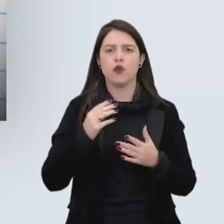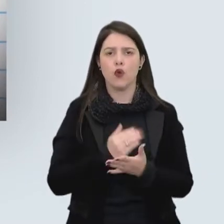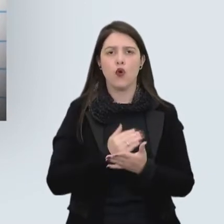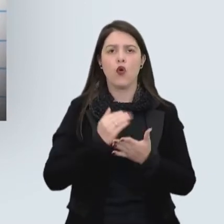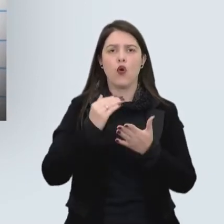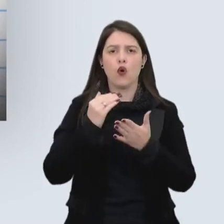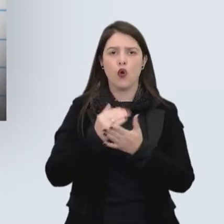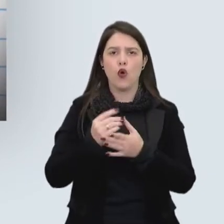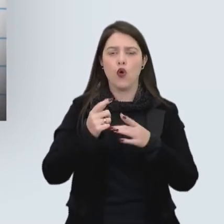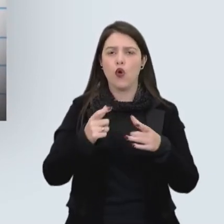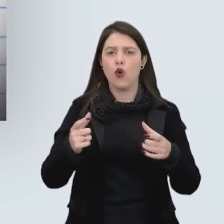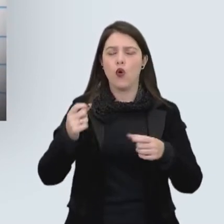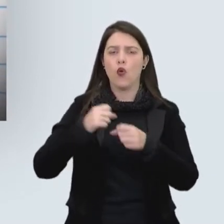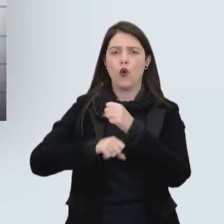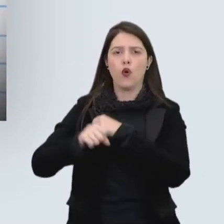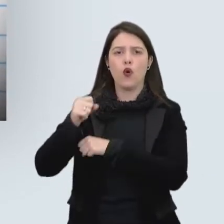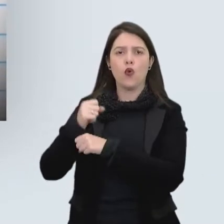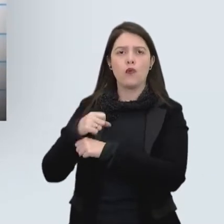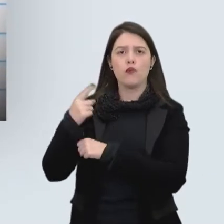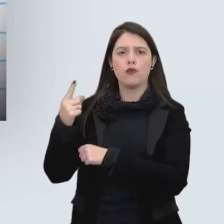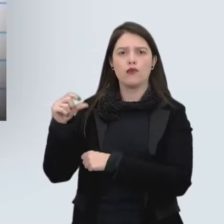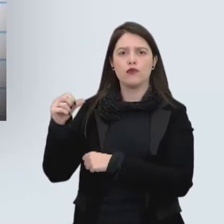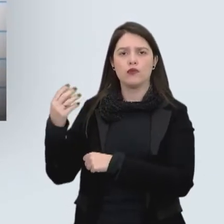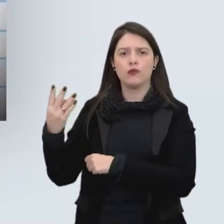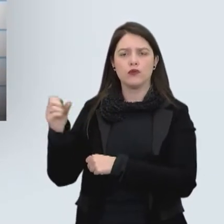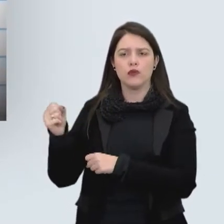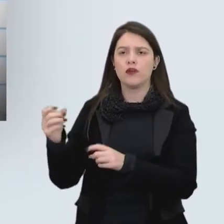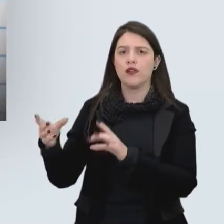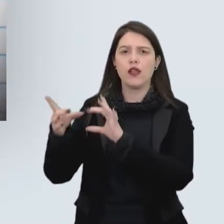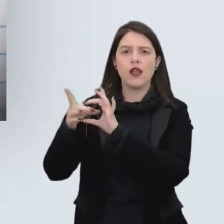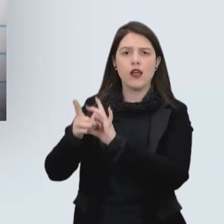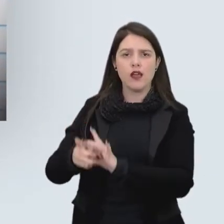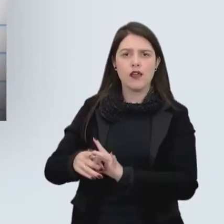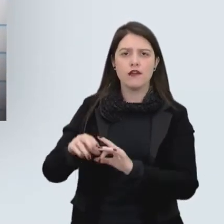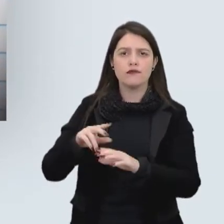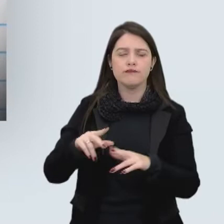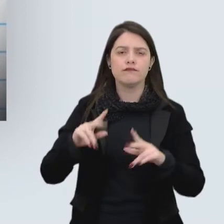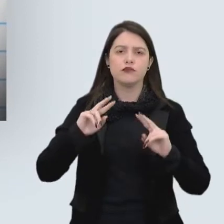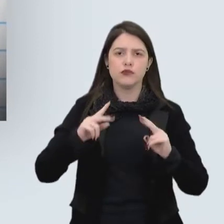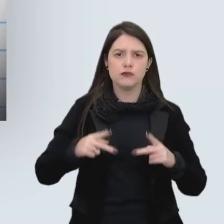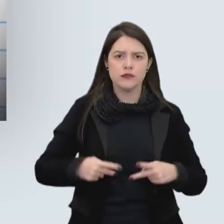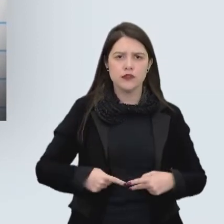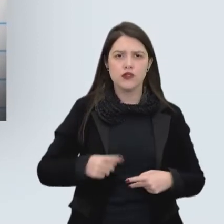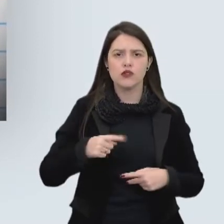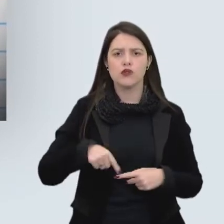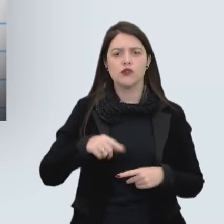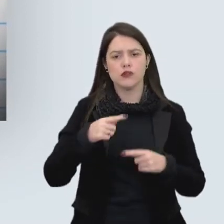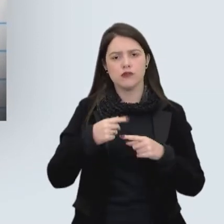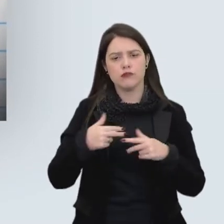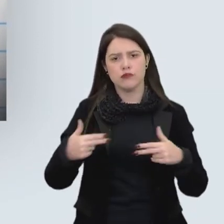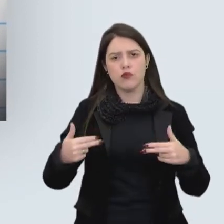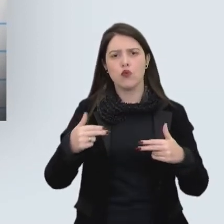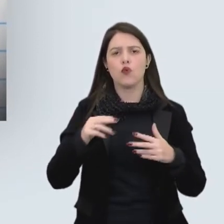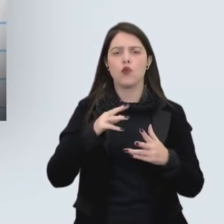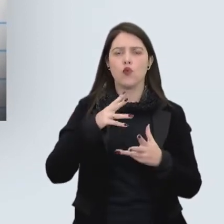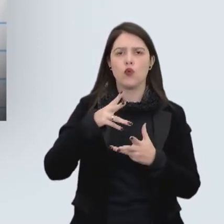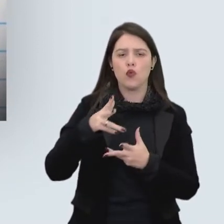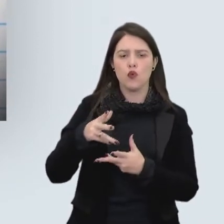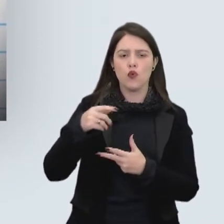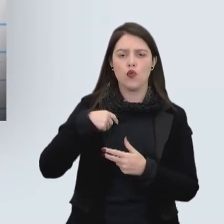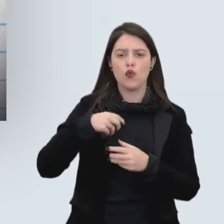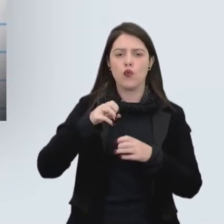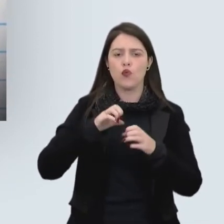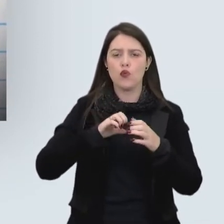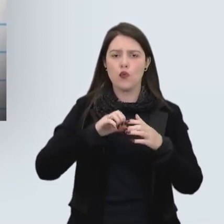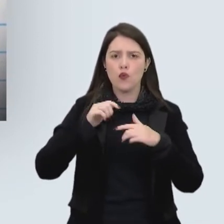Humanos de 1948, que se relaciona com a dignidade da pessoa humana. Por ser um direito universal, o emprego pleno deve